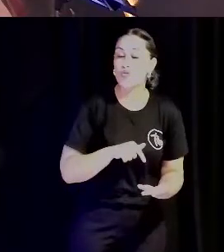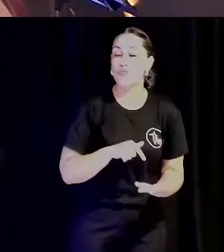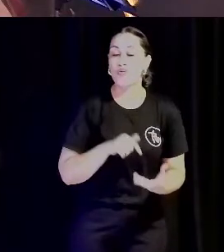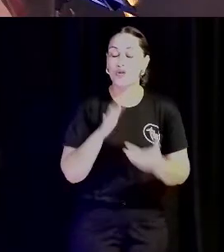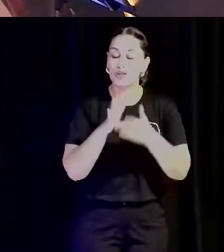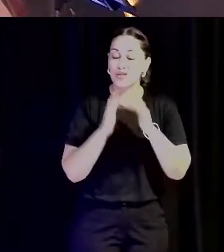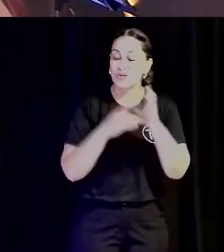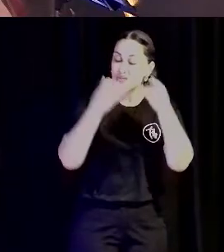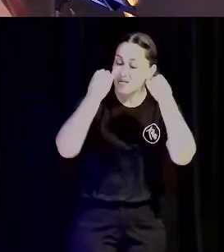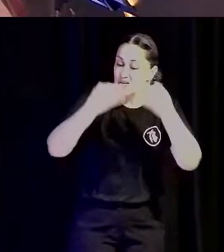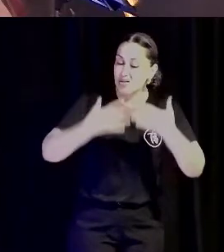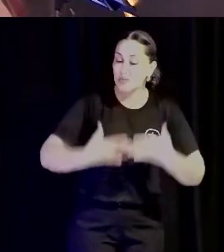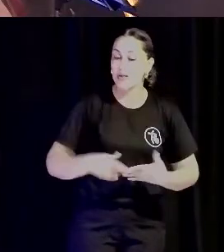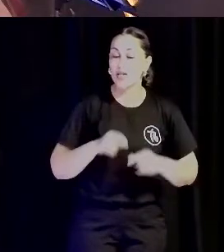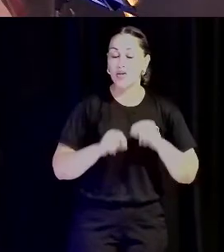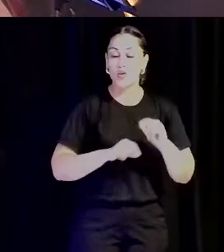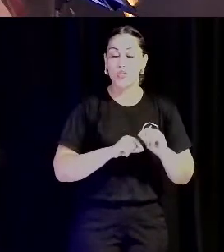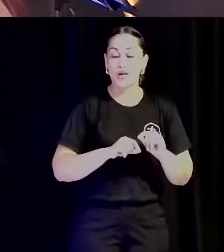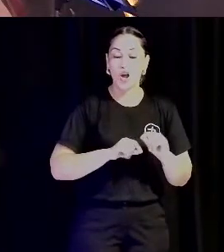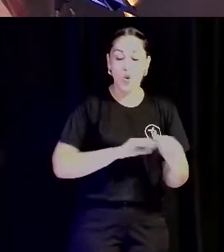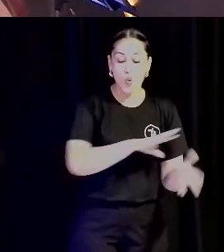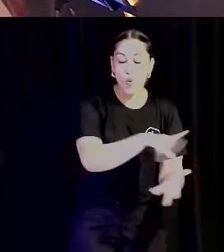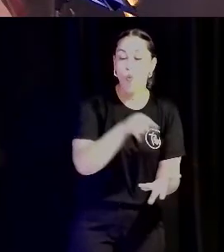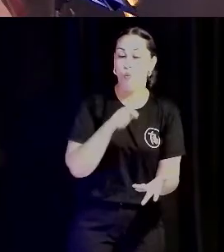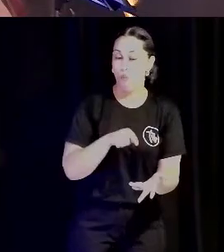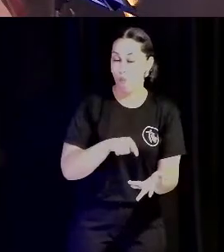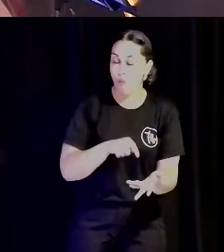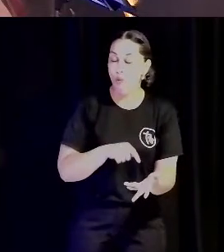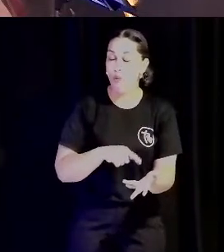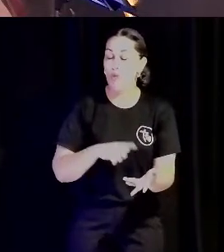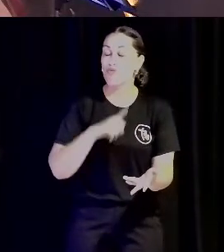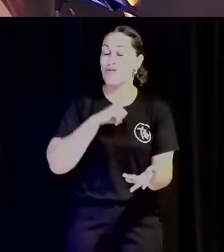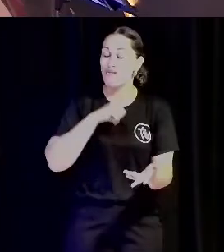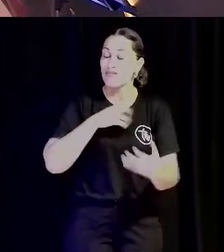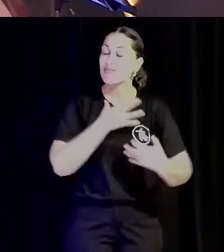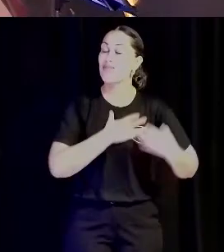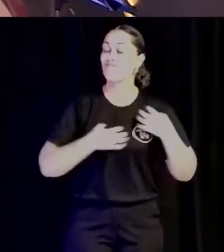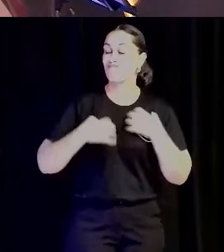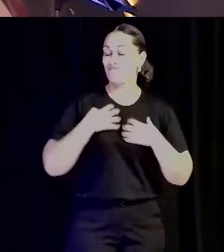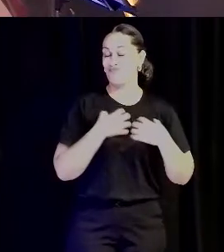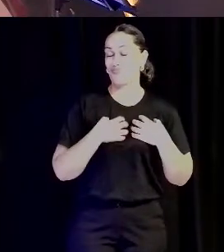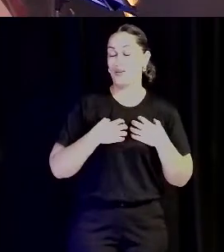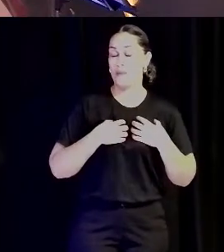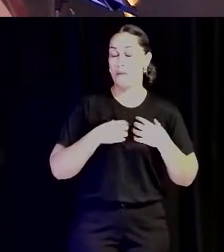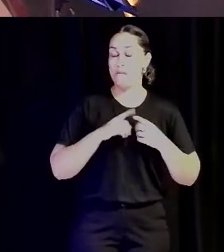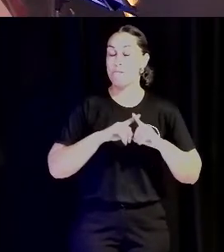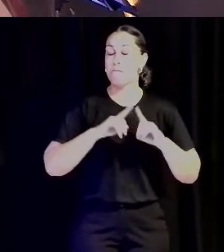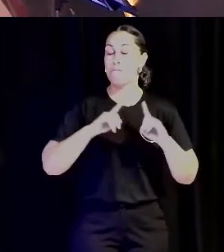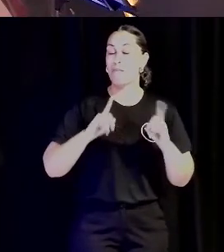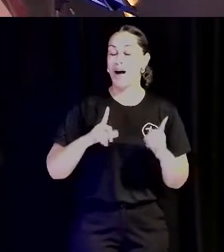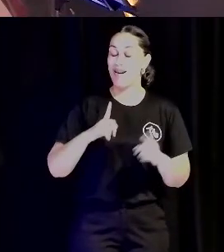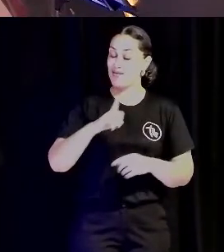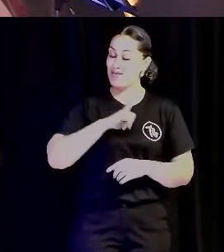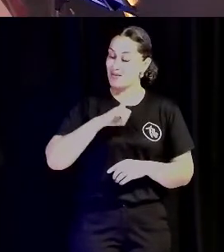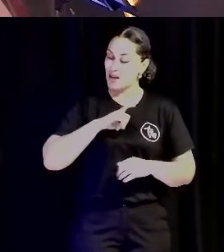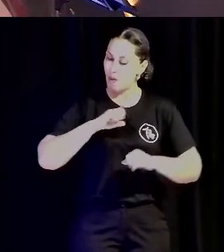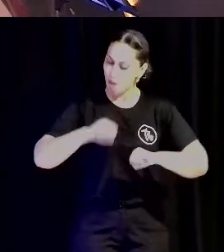ter aflições, mas olha o que Jesus vai dizer aos seus: tenham bom ânimo.